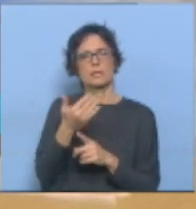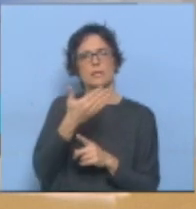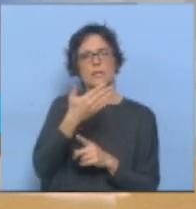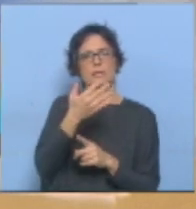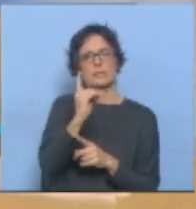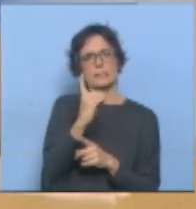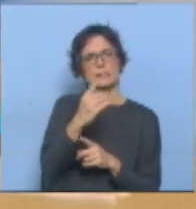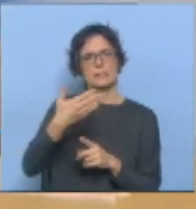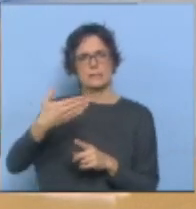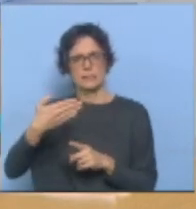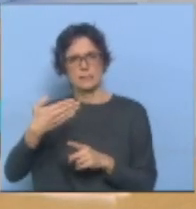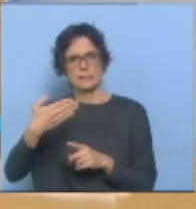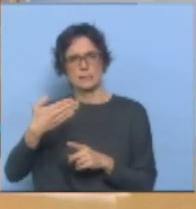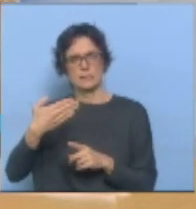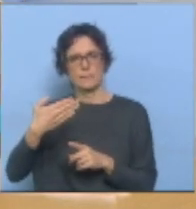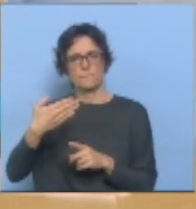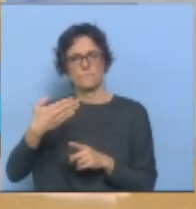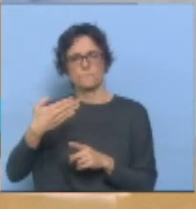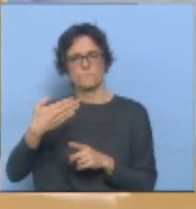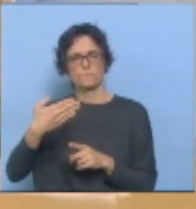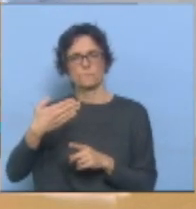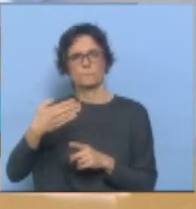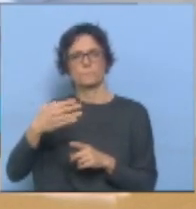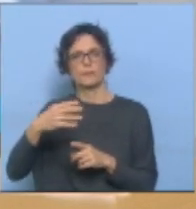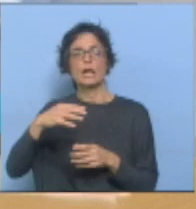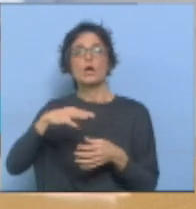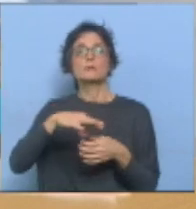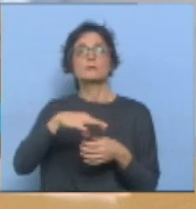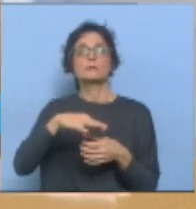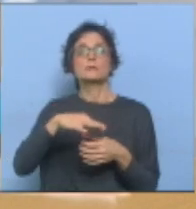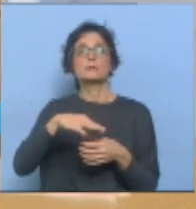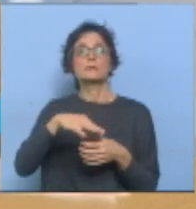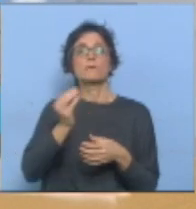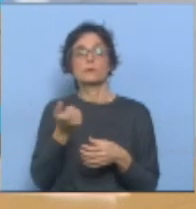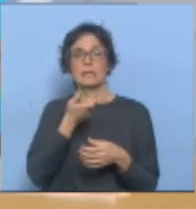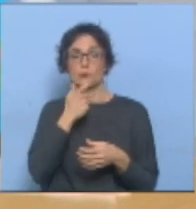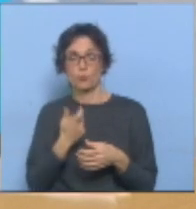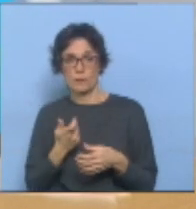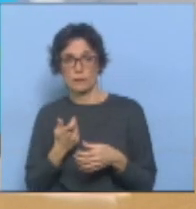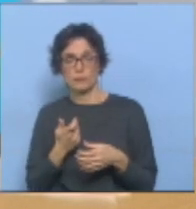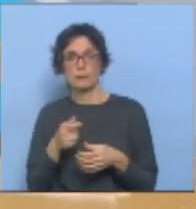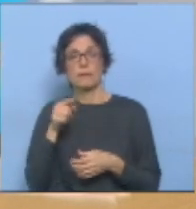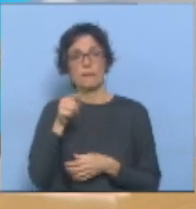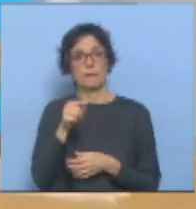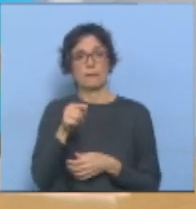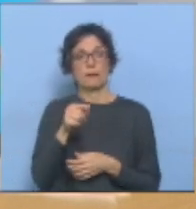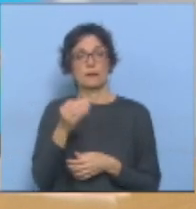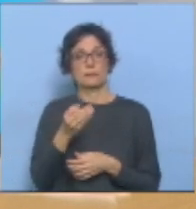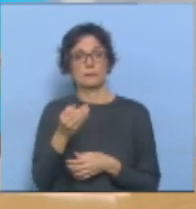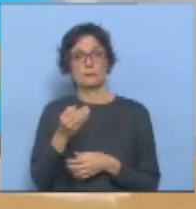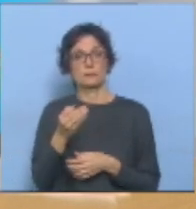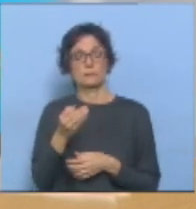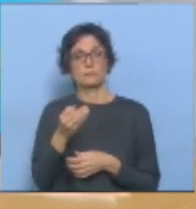Lisboa e Fátima, que vai decorrer. na Gulbenkian, a parte mais científica, mais política, mais